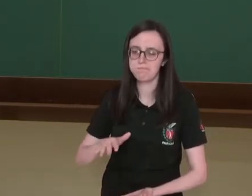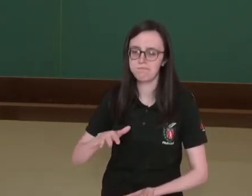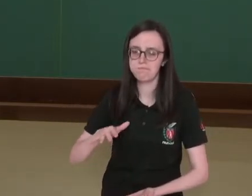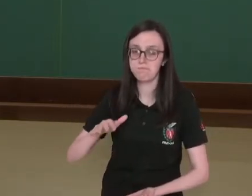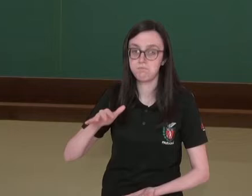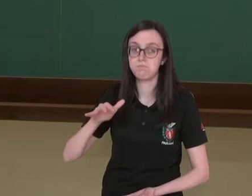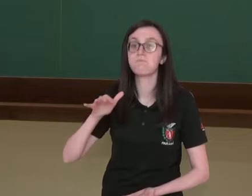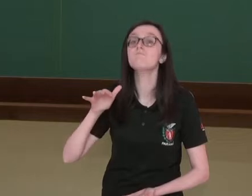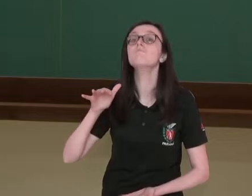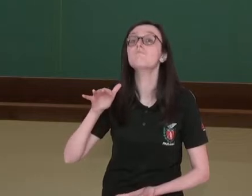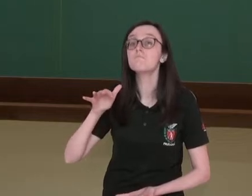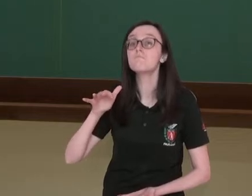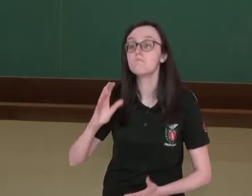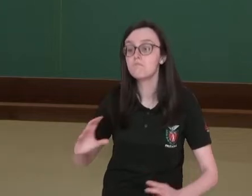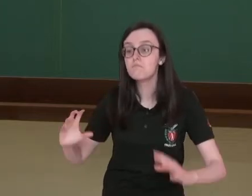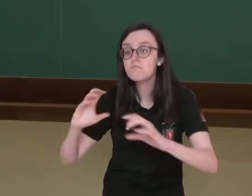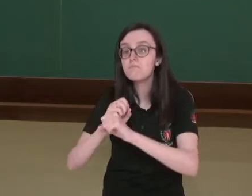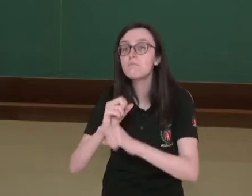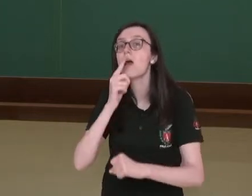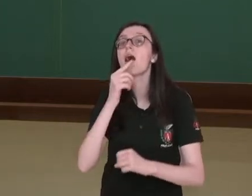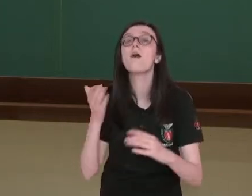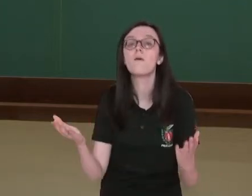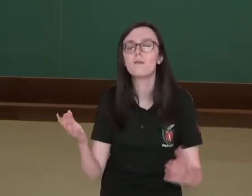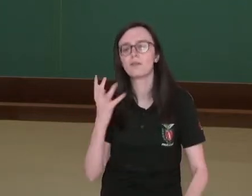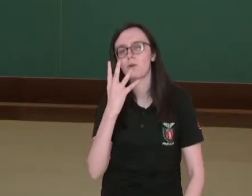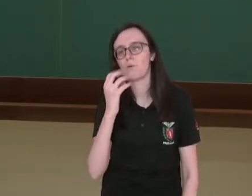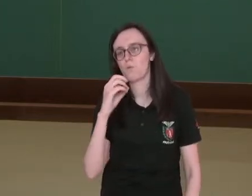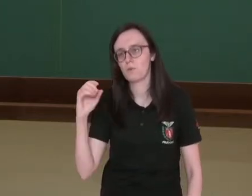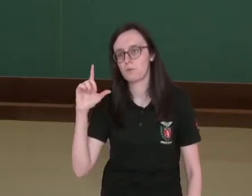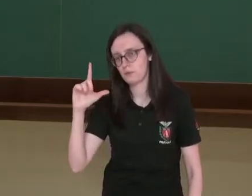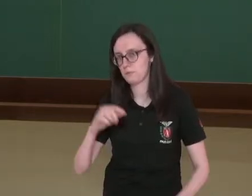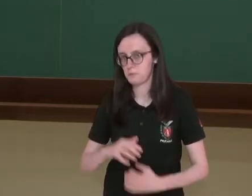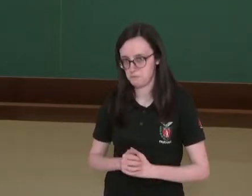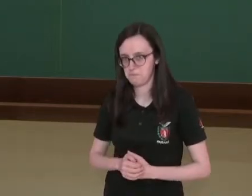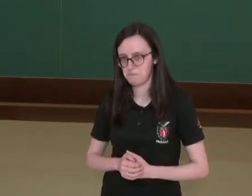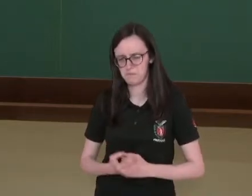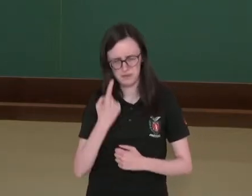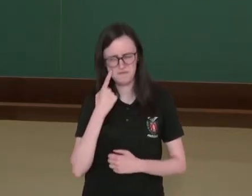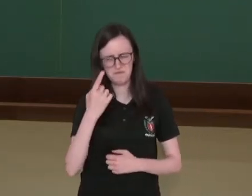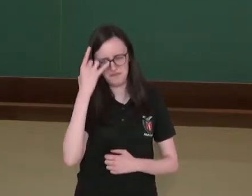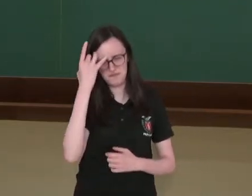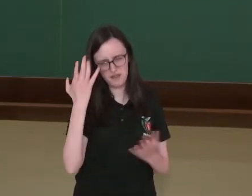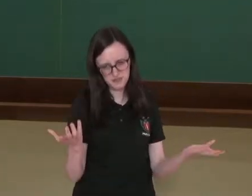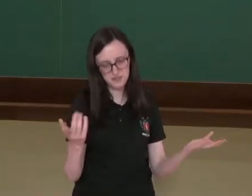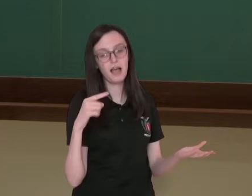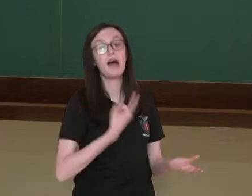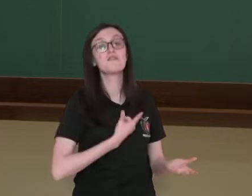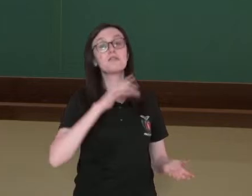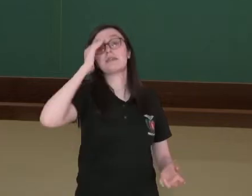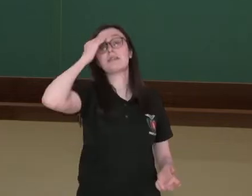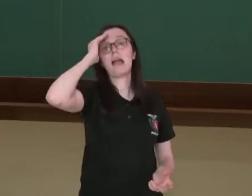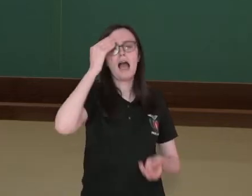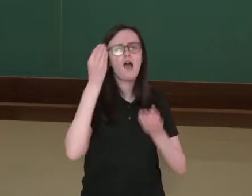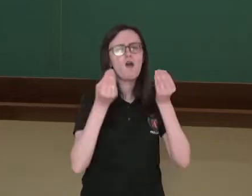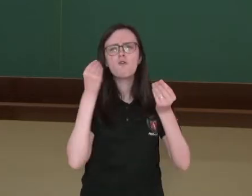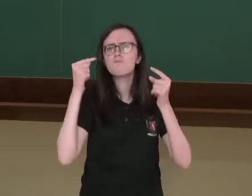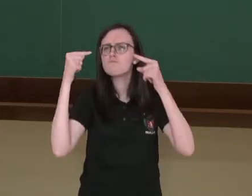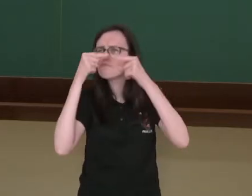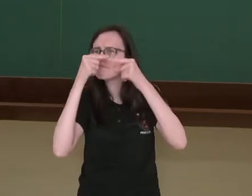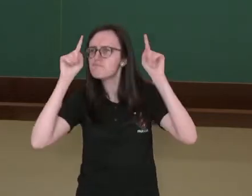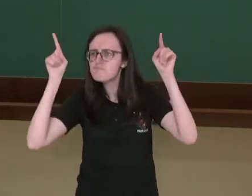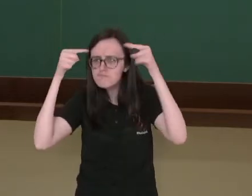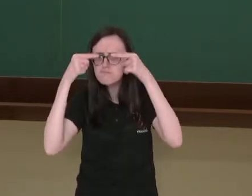dessa torneira acumulando no tanque 400 litros. Viram que é fácil a gente entender uma grandeza